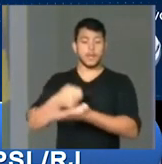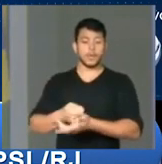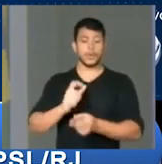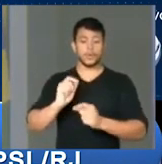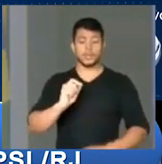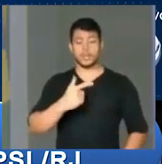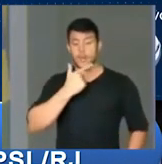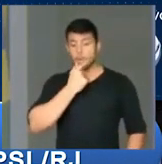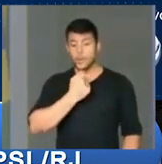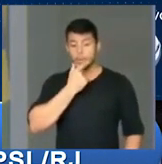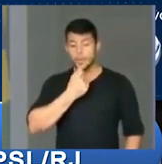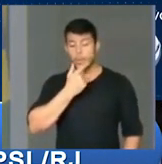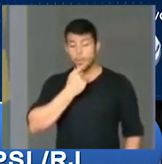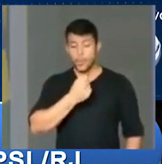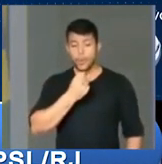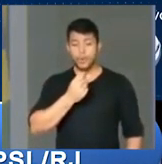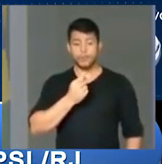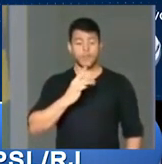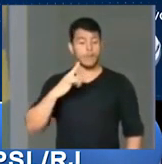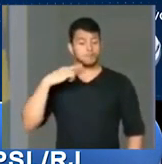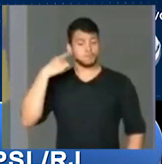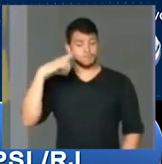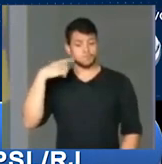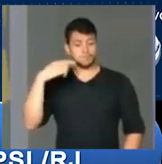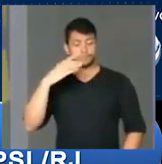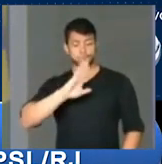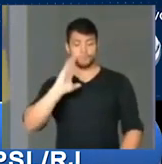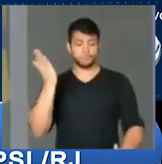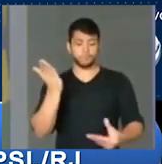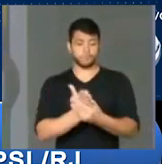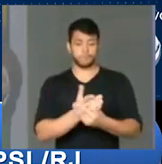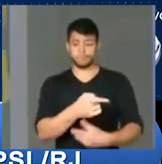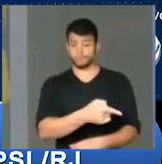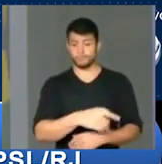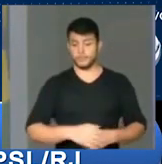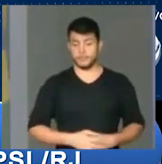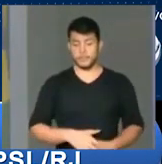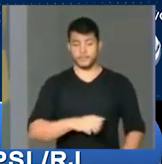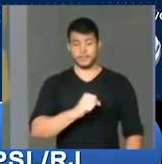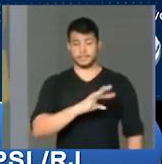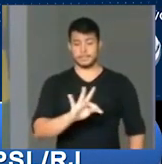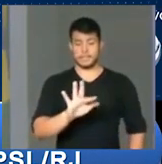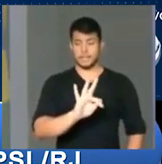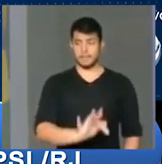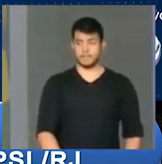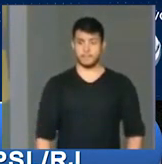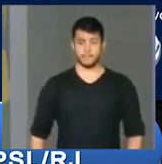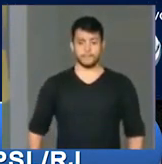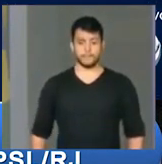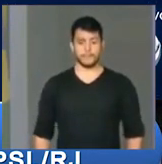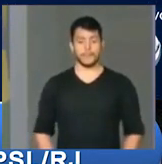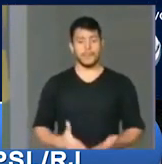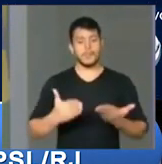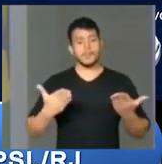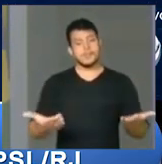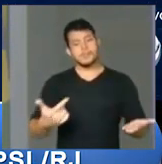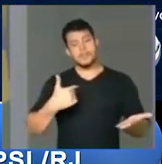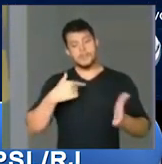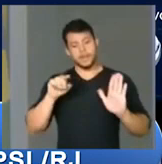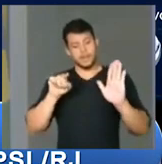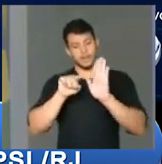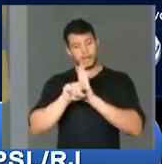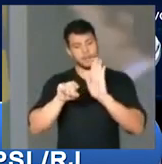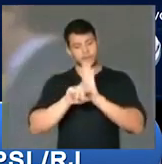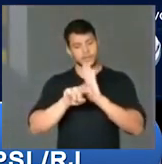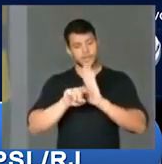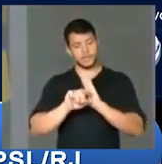Mascarenhas Prado entrar com ação no STF. Pois bem, eu lhes pergunto, da